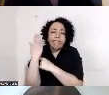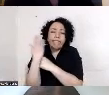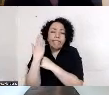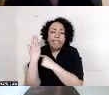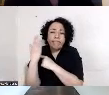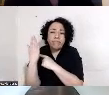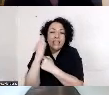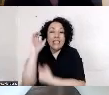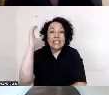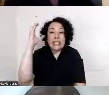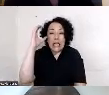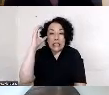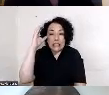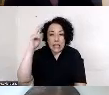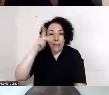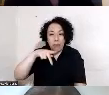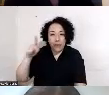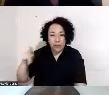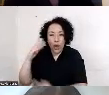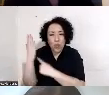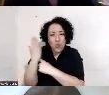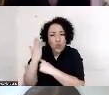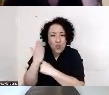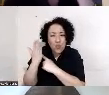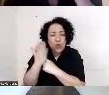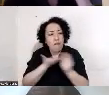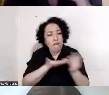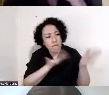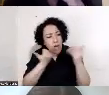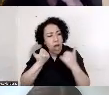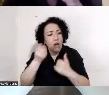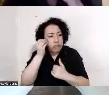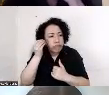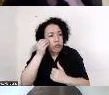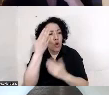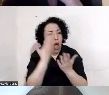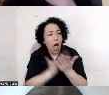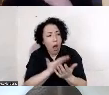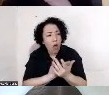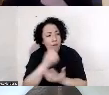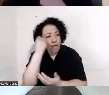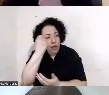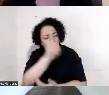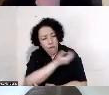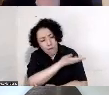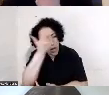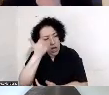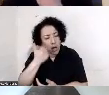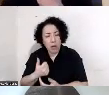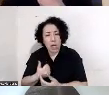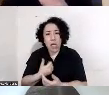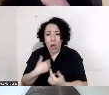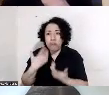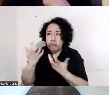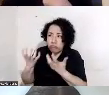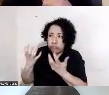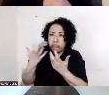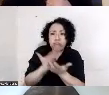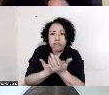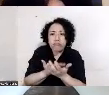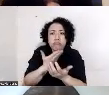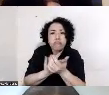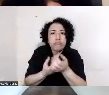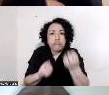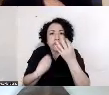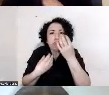professora de ciências, e ela também me deu oportunidades avançadas. Ela me deu tantas oportunidades para trabalhos avançados. Ela me deixou aplicar